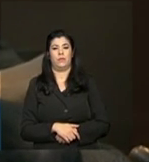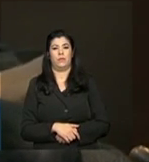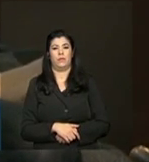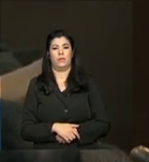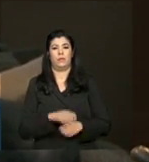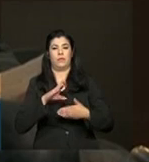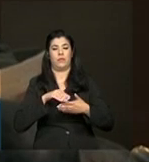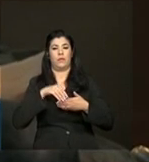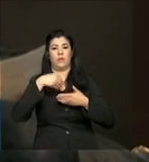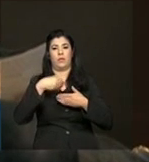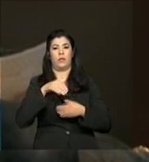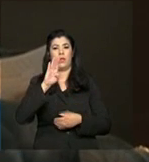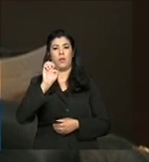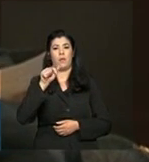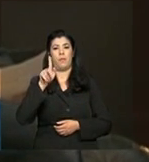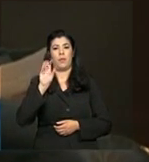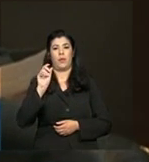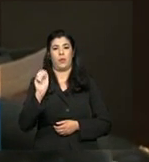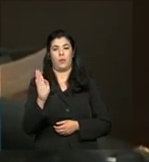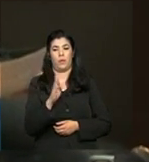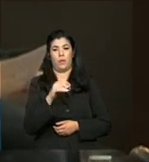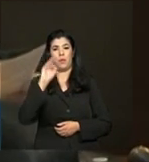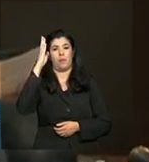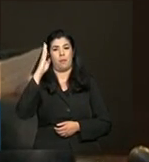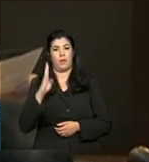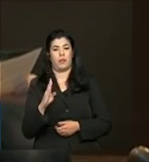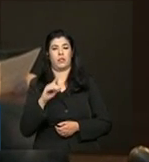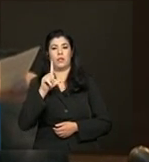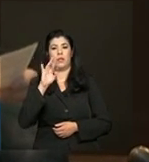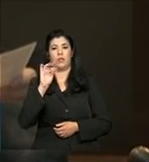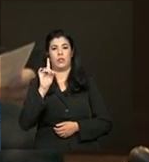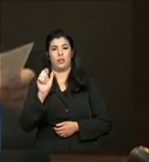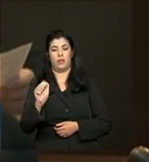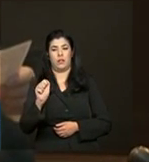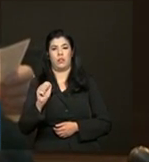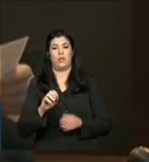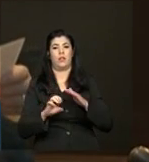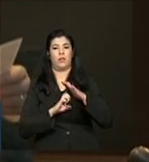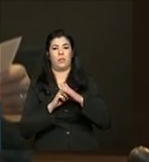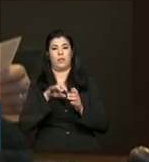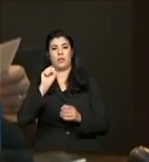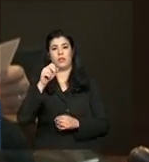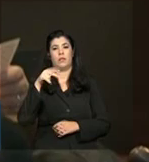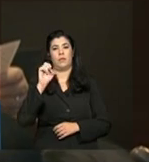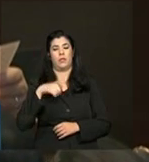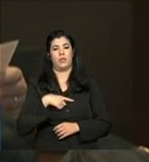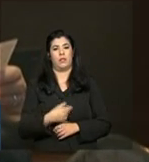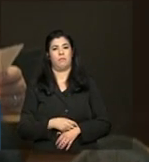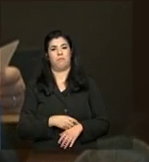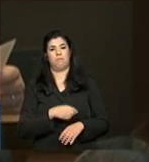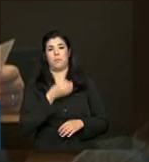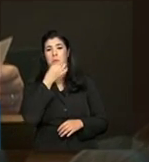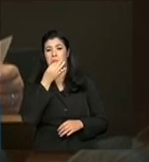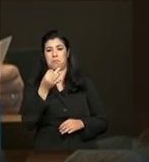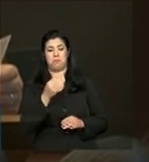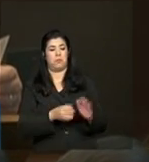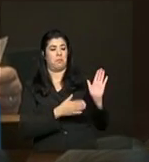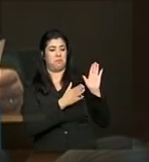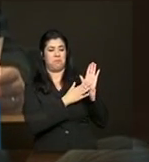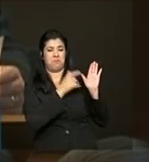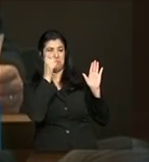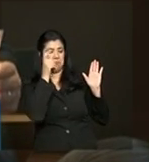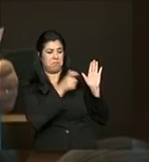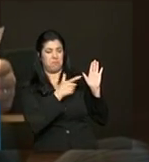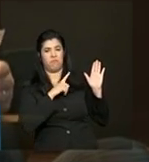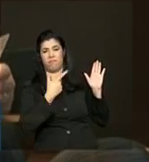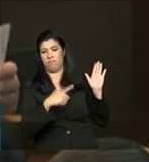Envelope entregue pela Bengoa Construção Brasil Limitada, representado pela corretora Spinelli, declara que não possui interesse em apresentar a proposta